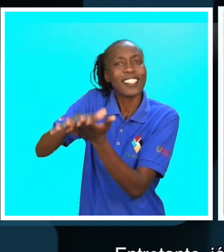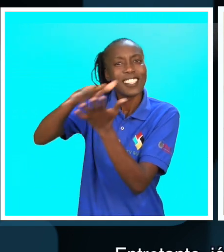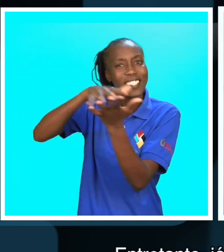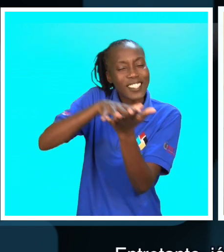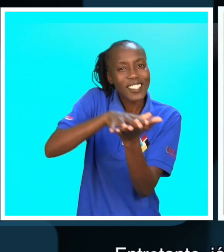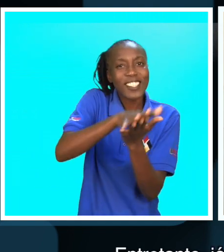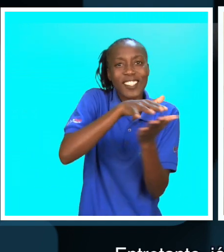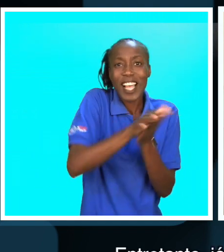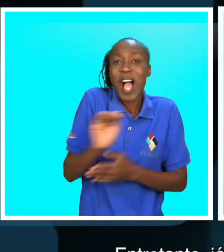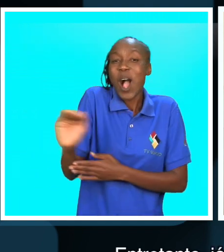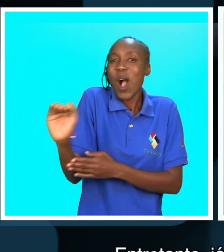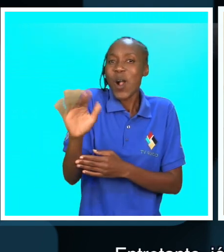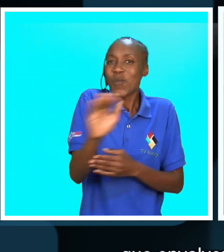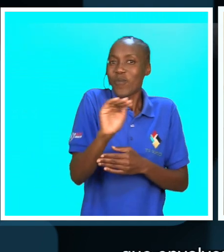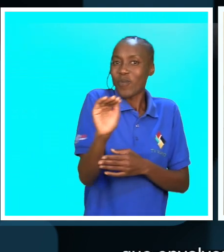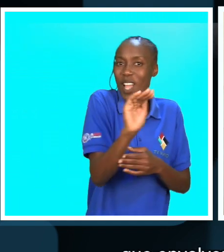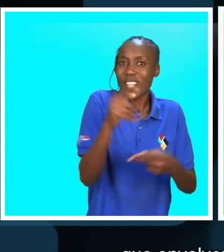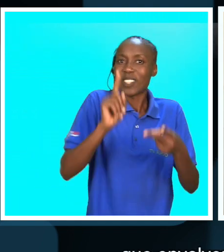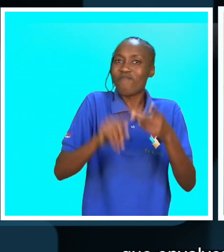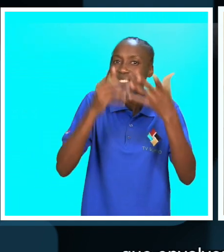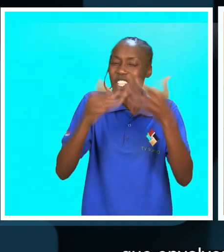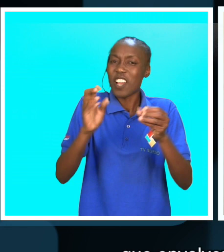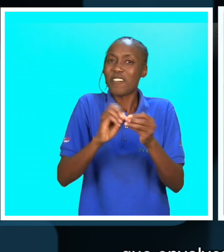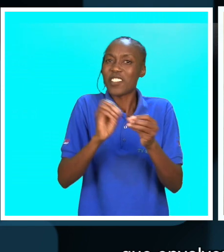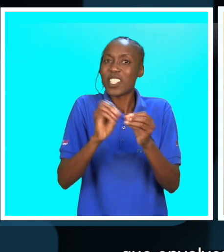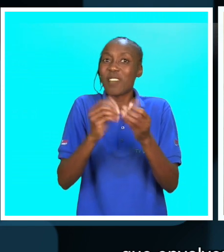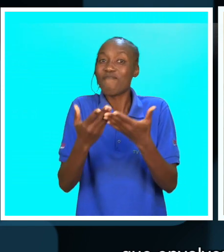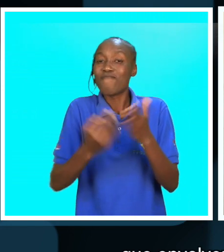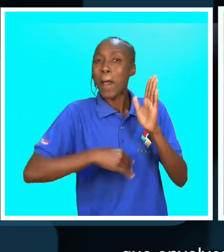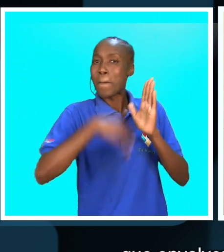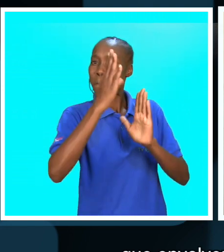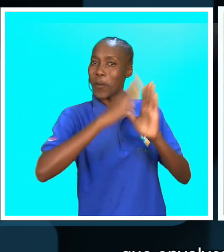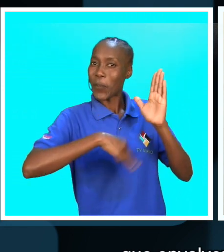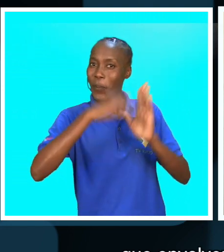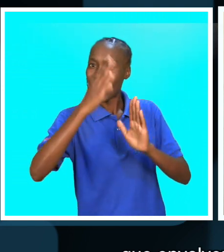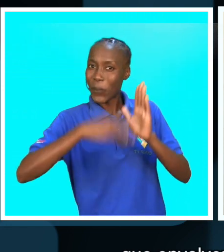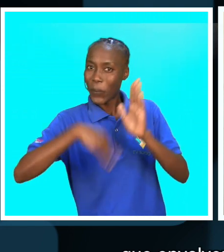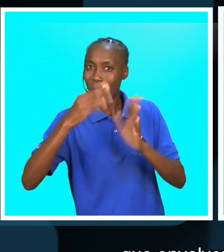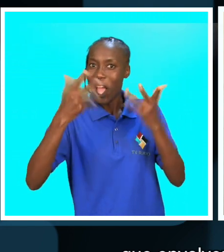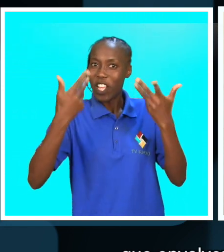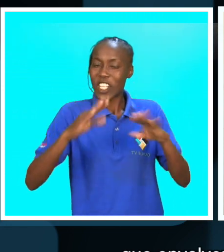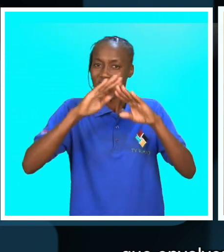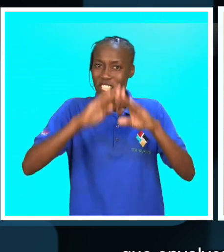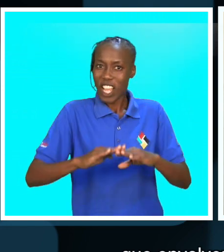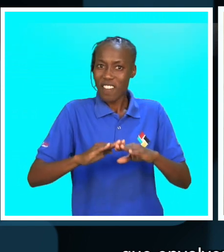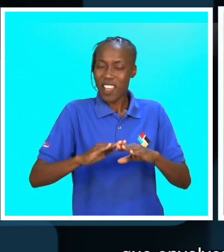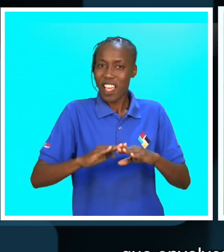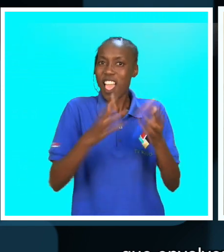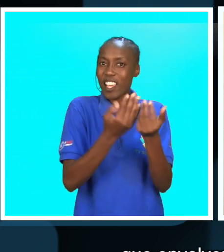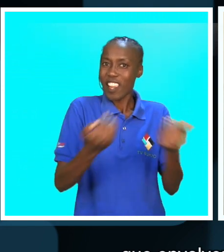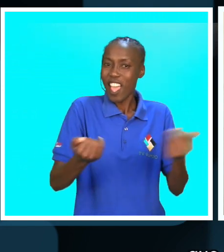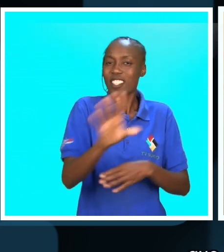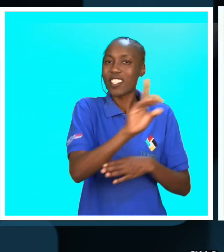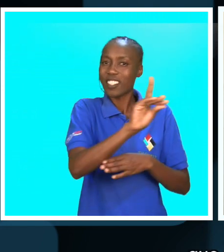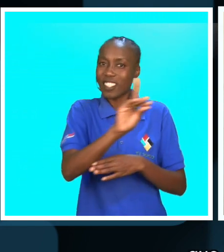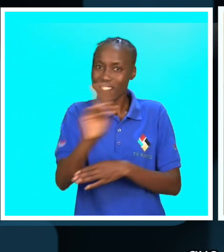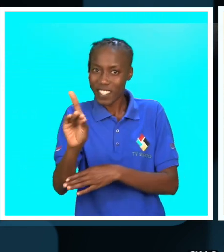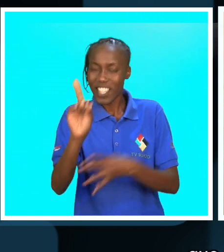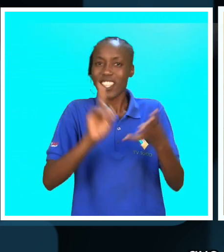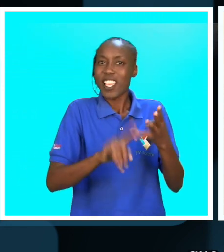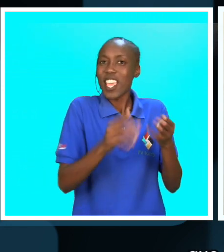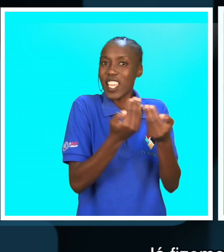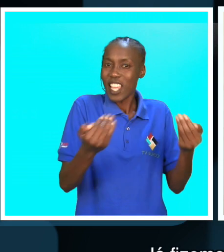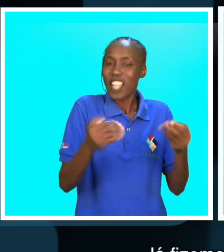fizemos atividades de pinturas em que envolveram os meninos com necessidades especiais e até os meninos não especiais, que é a